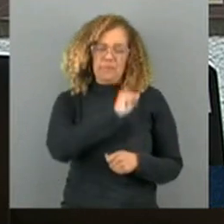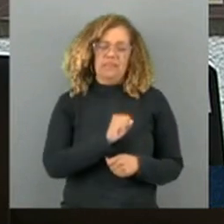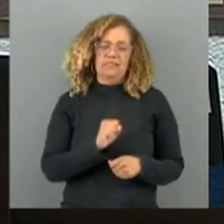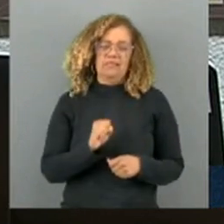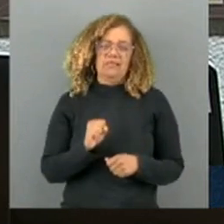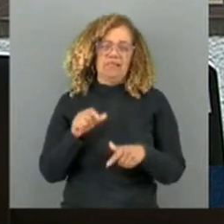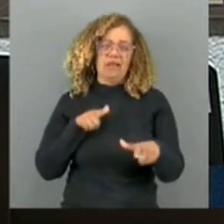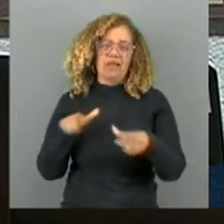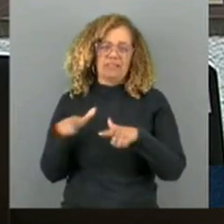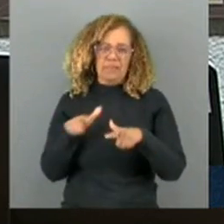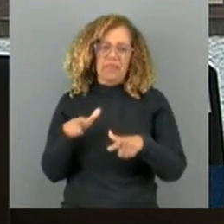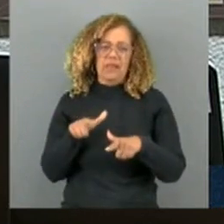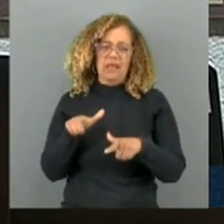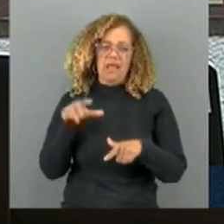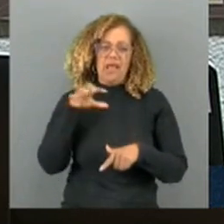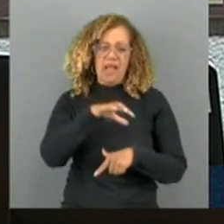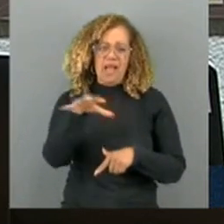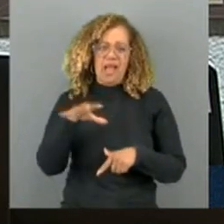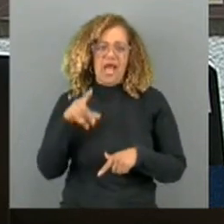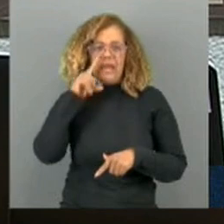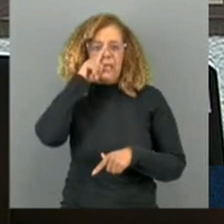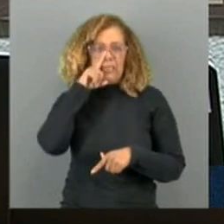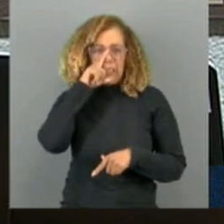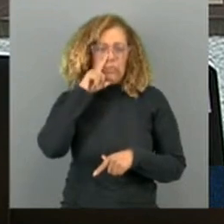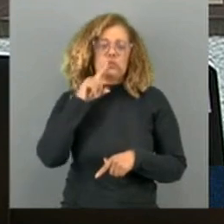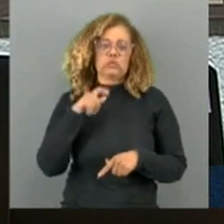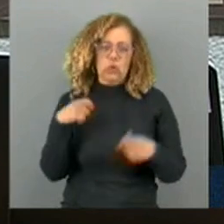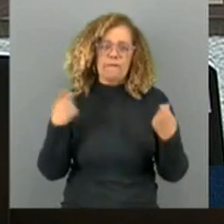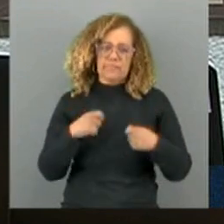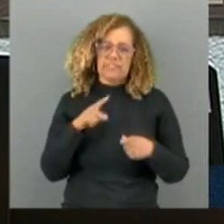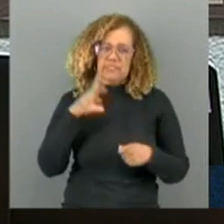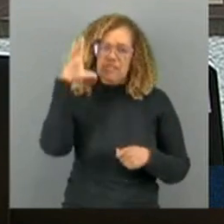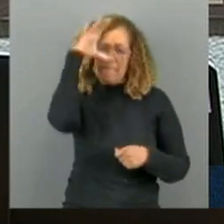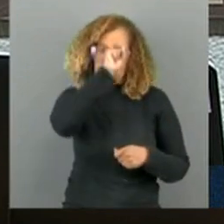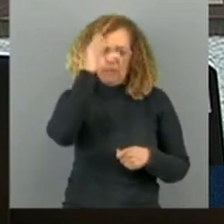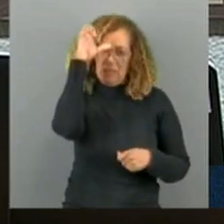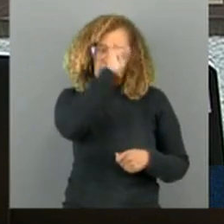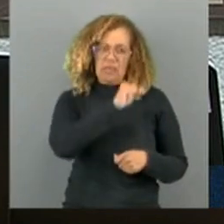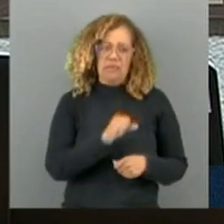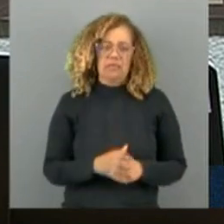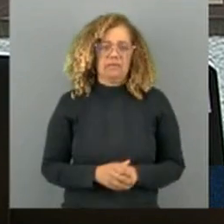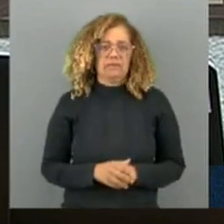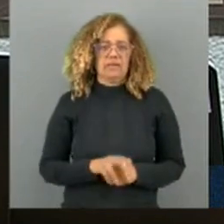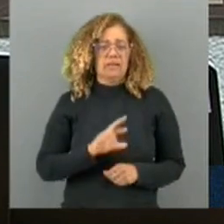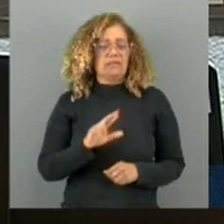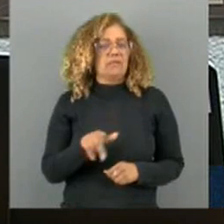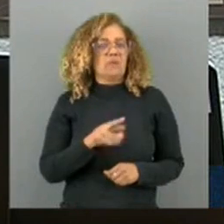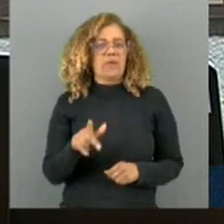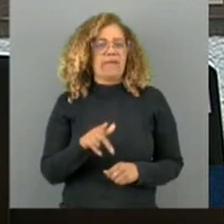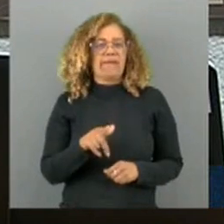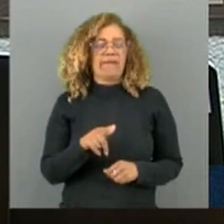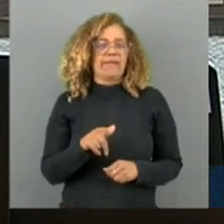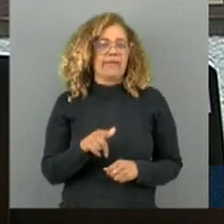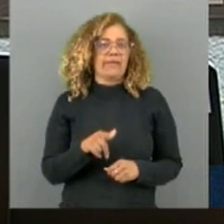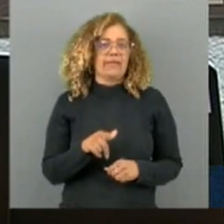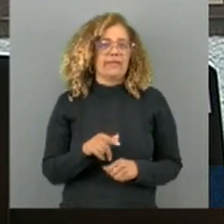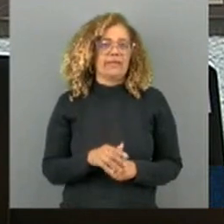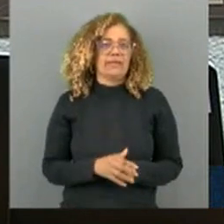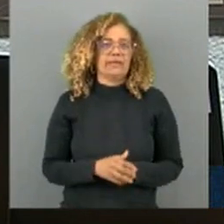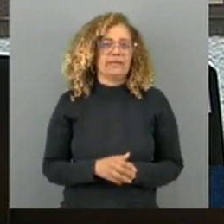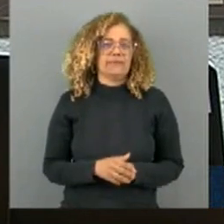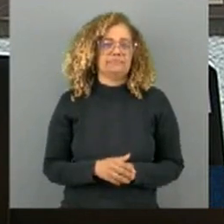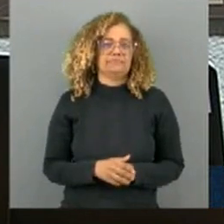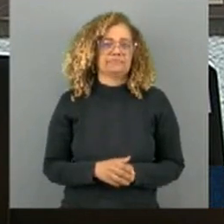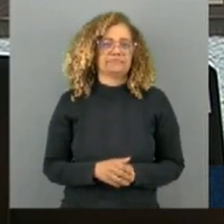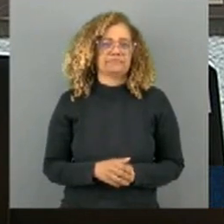precisa aprender a medir isso aí de forma pragmática para não deixar interpretações incorretas e não deixar